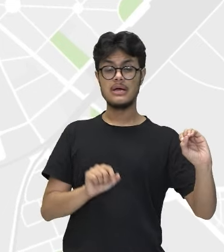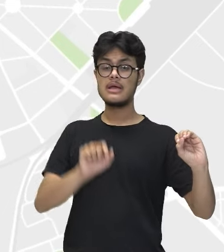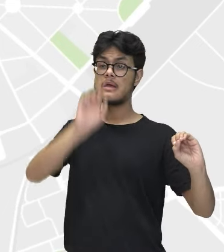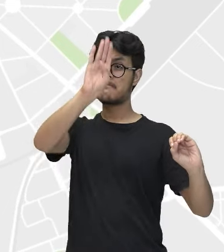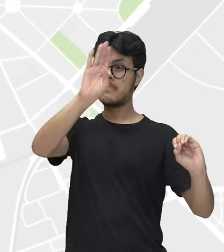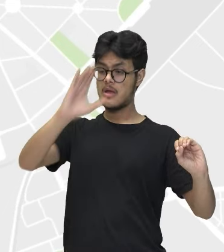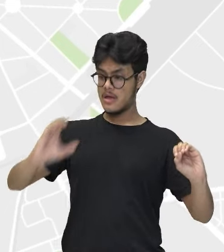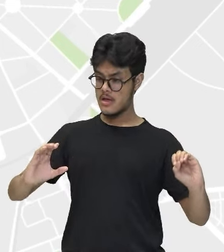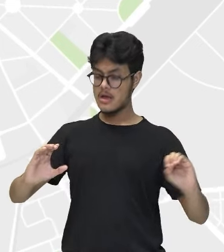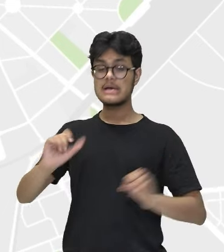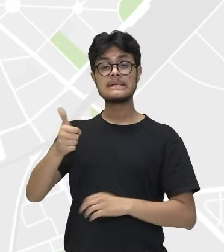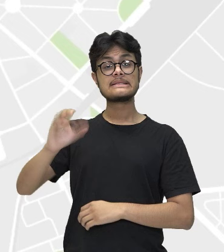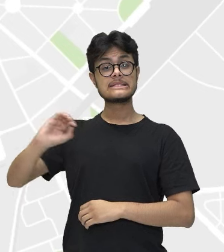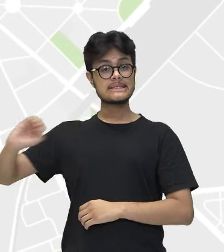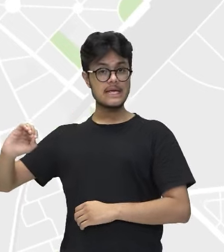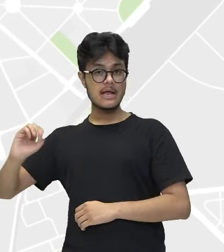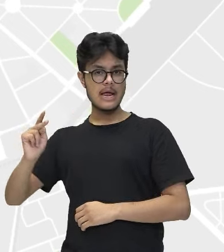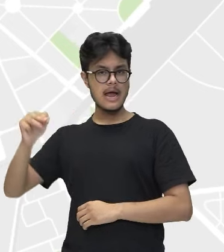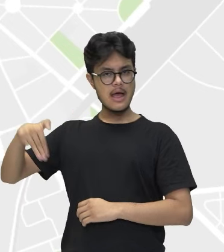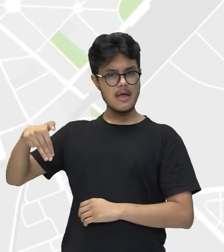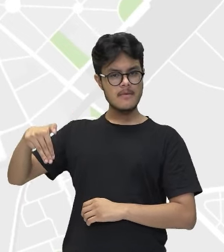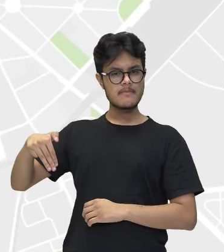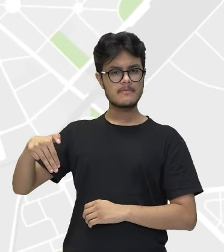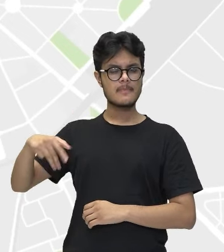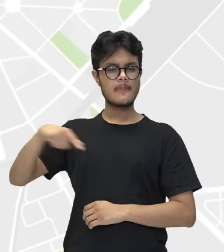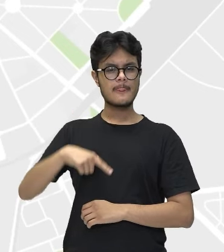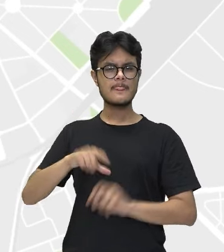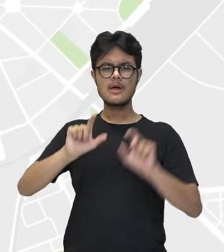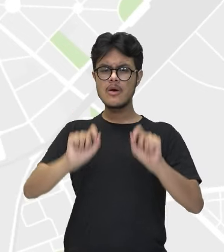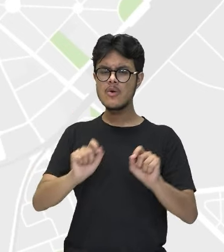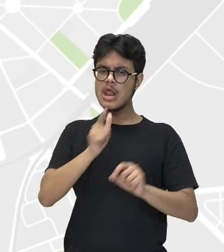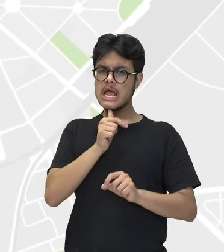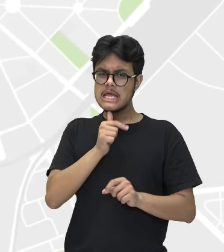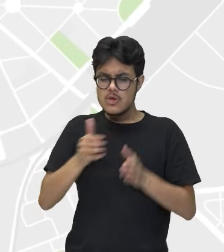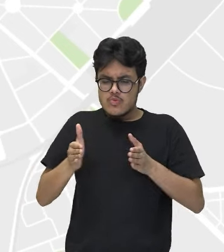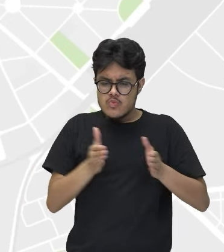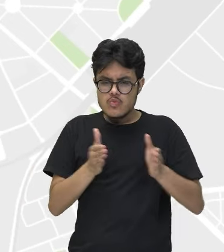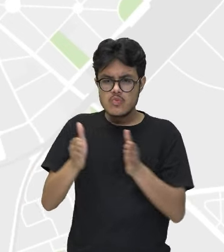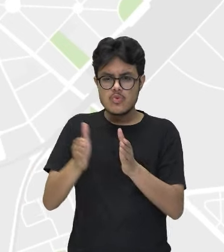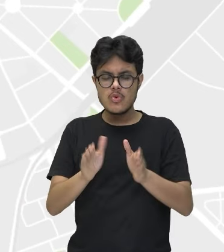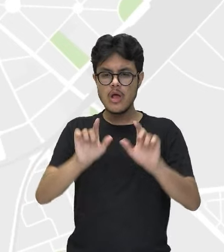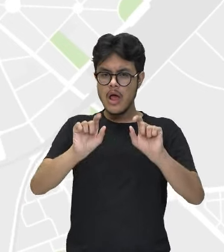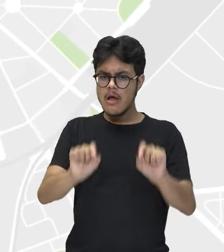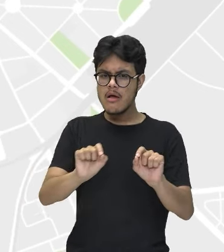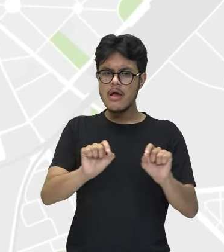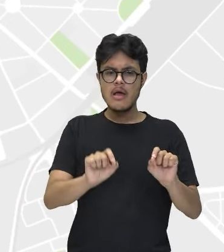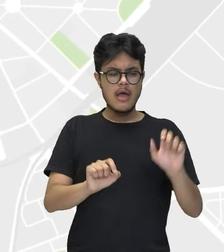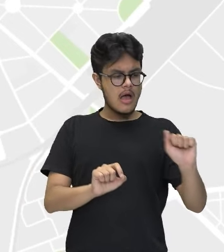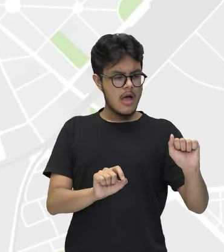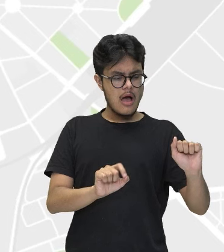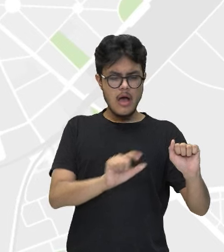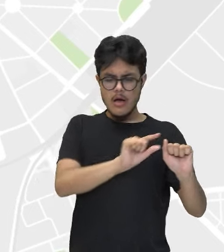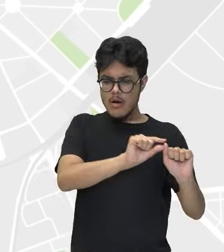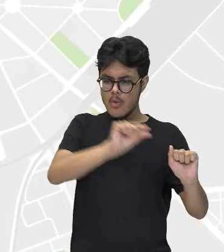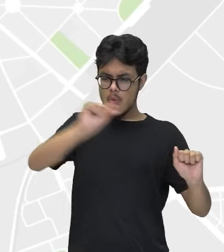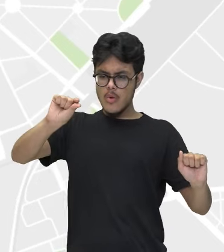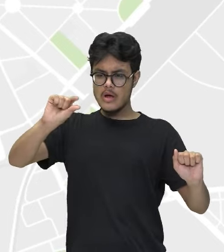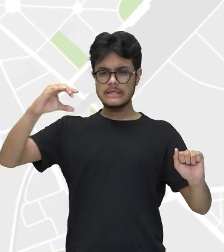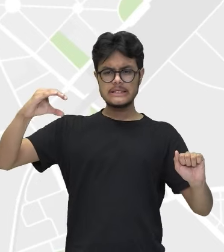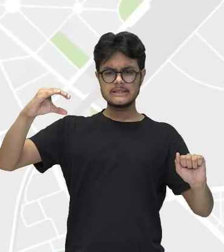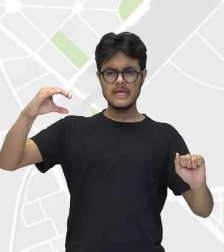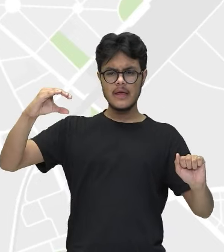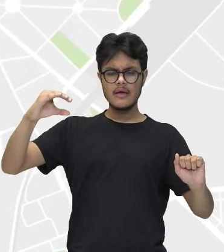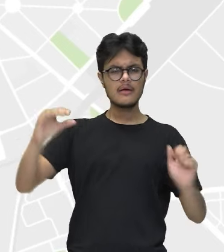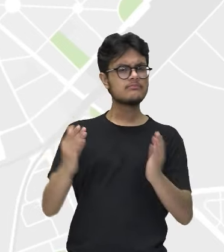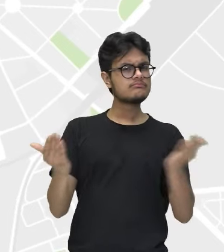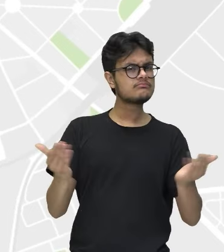tem 100 km. Um rio impede a construção de uma estrada que liga diretamente a cidade A à cidade C. Por